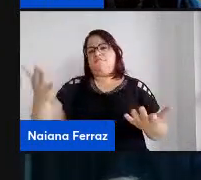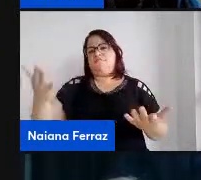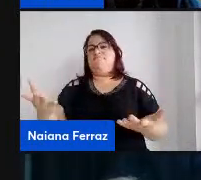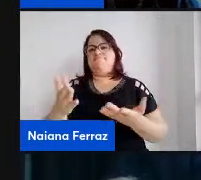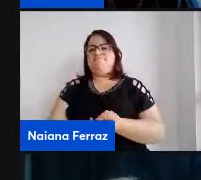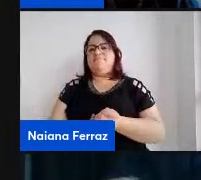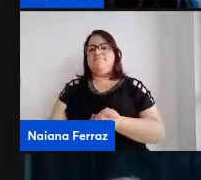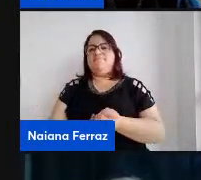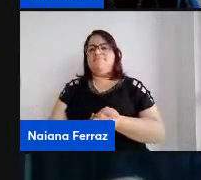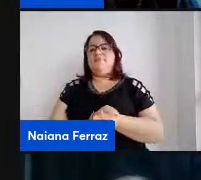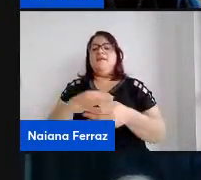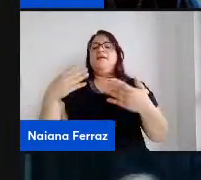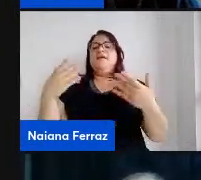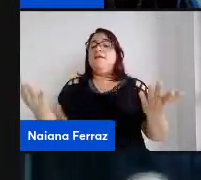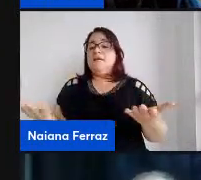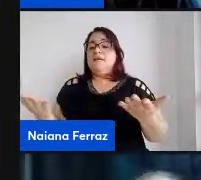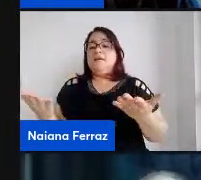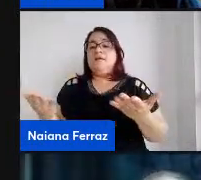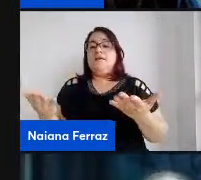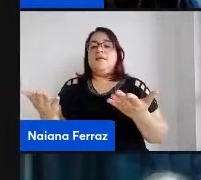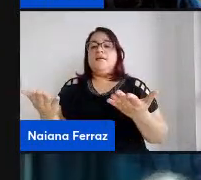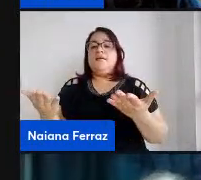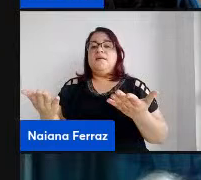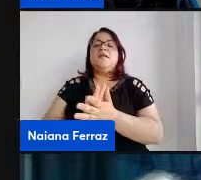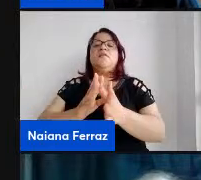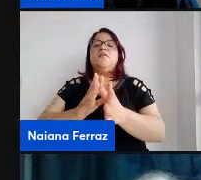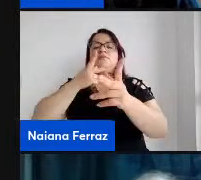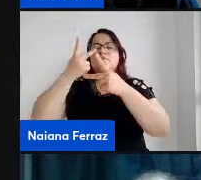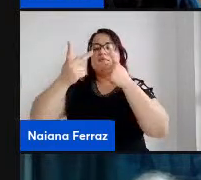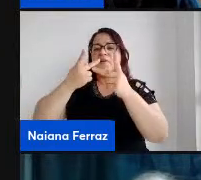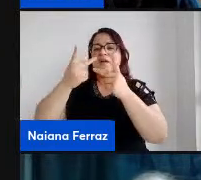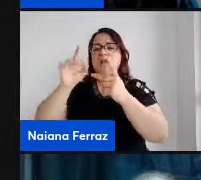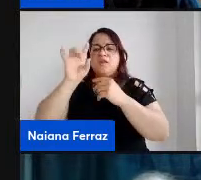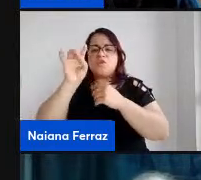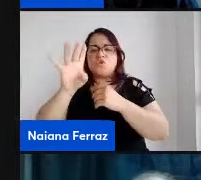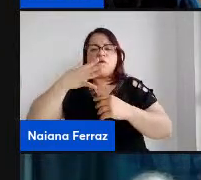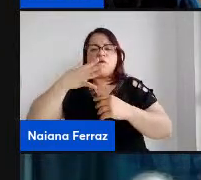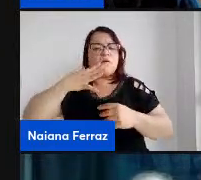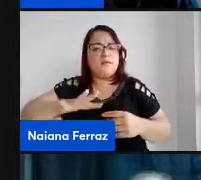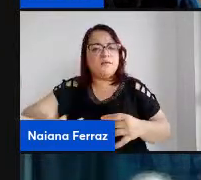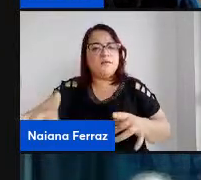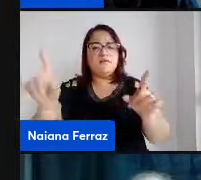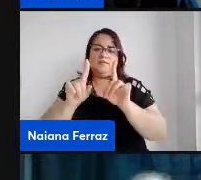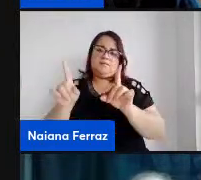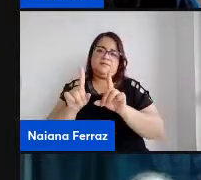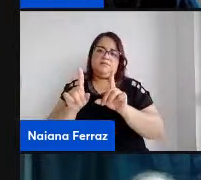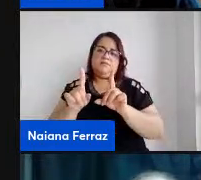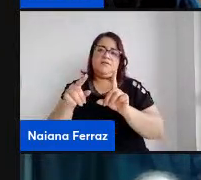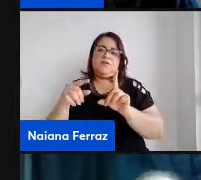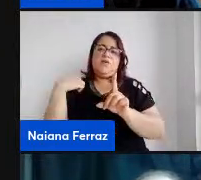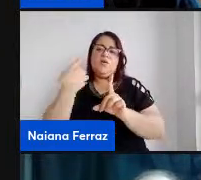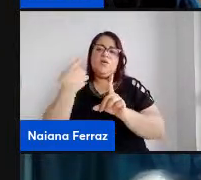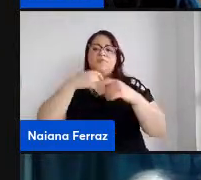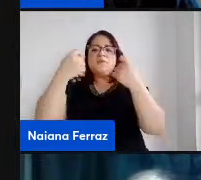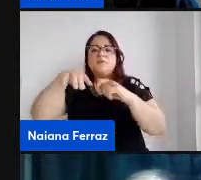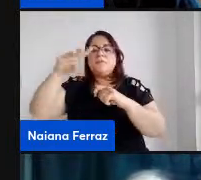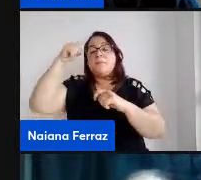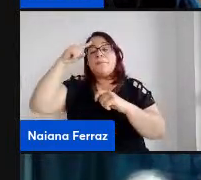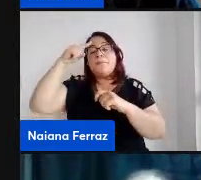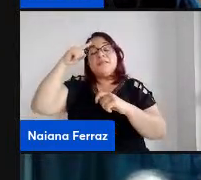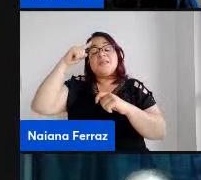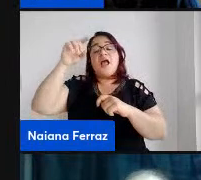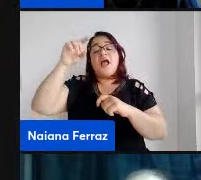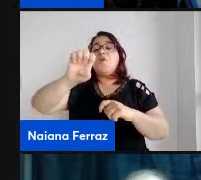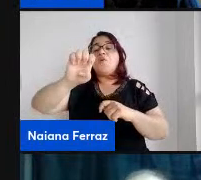continuidade, cabe não só para crianças, mas vamos pensar no EJA também, na educação